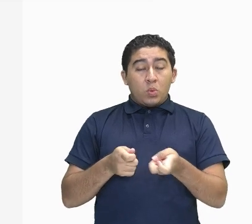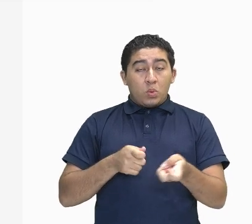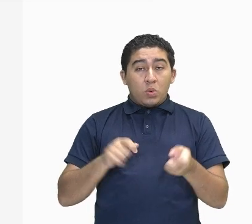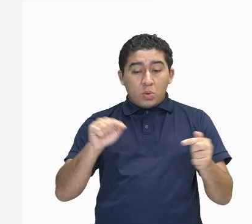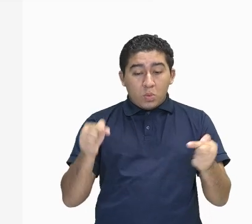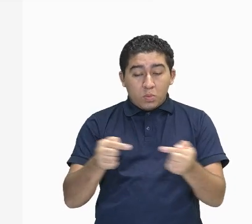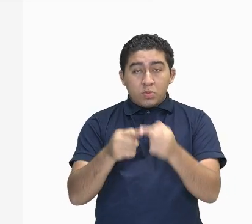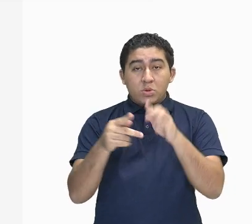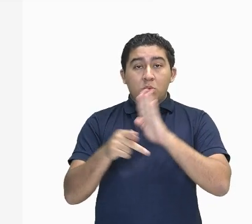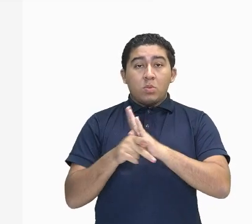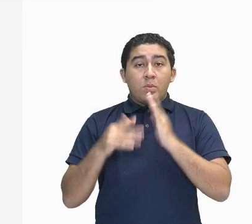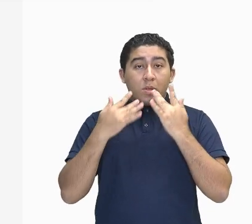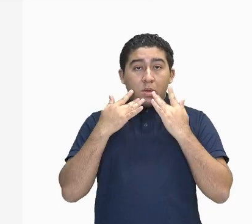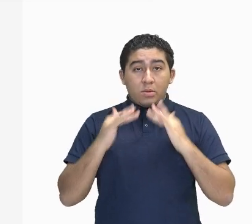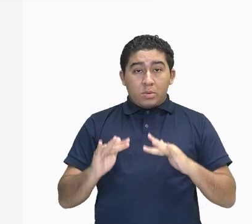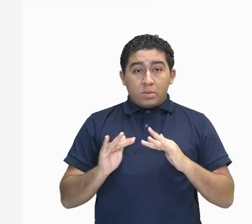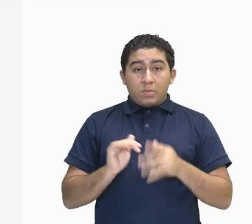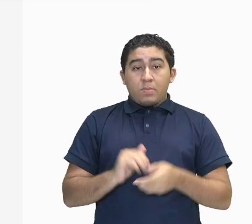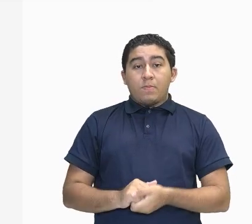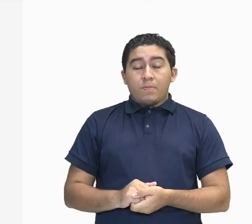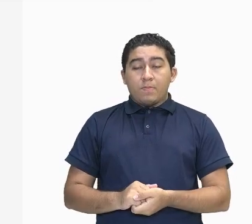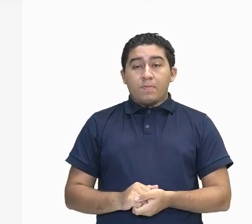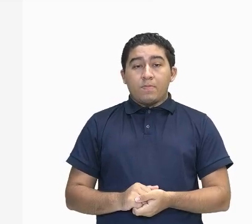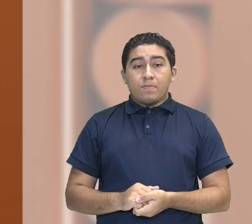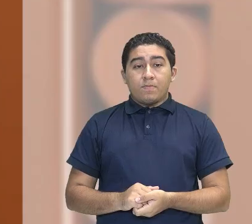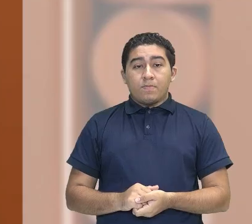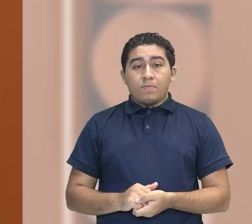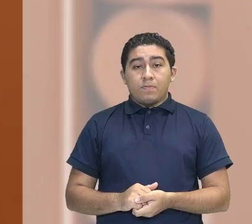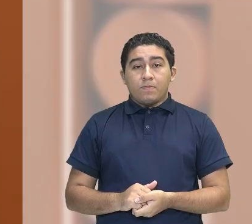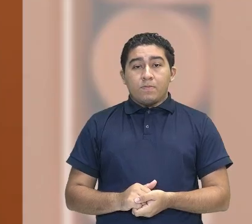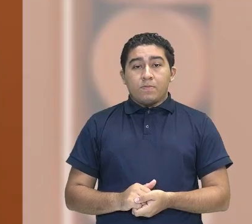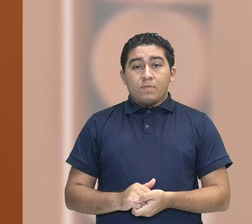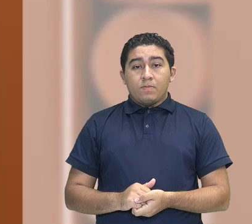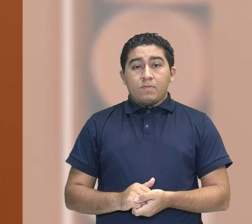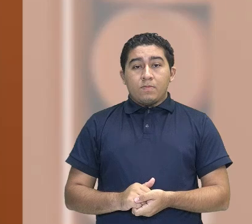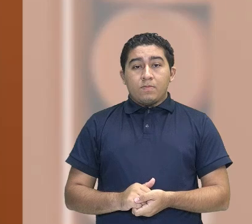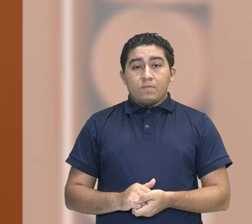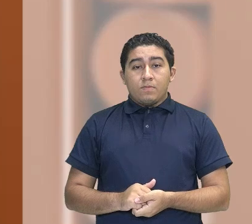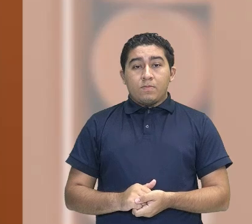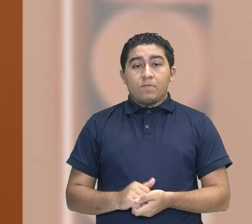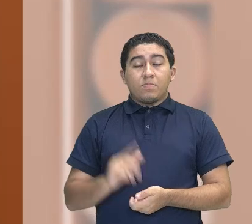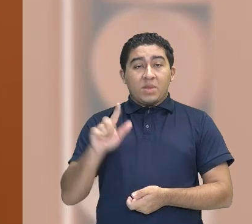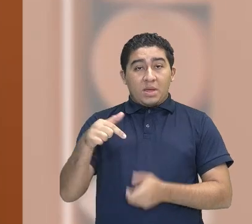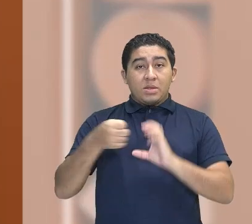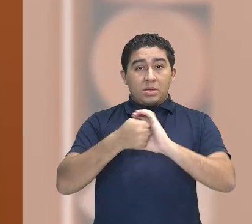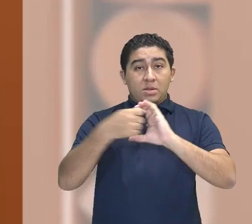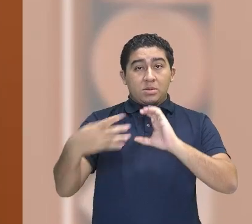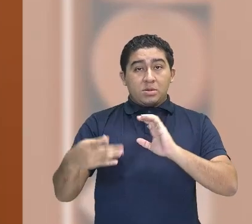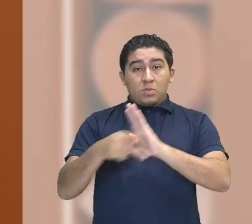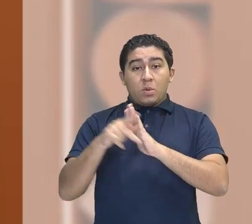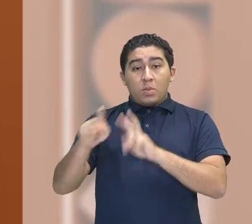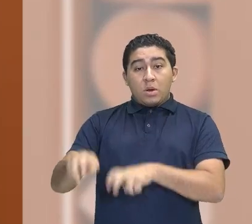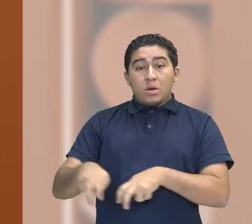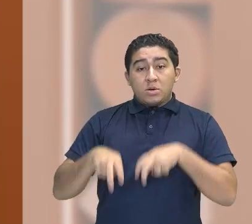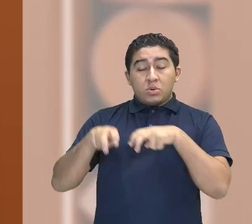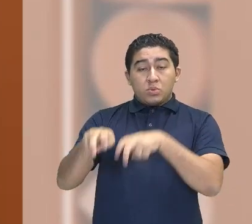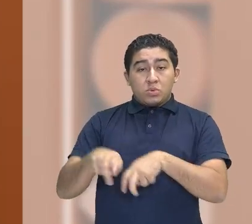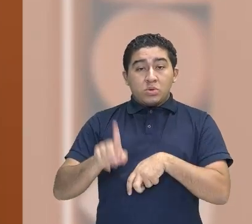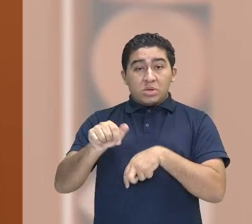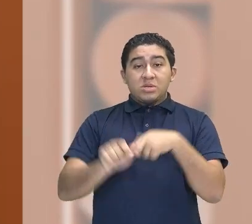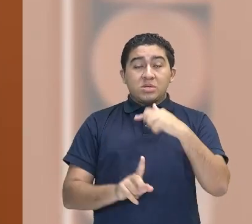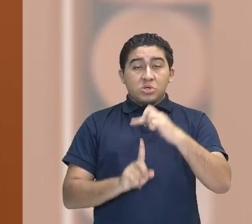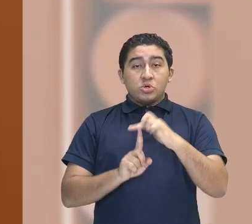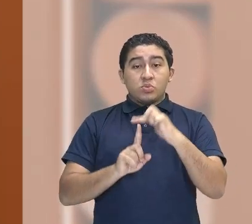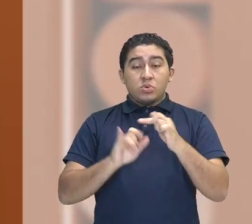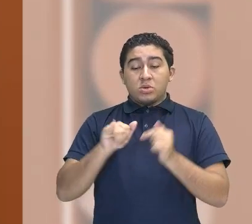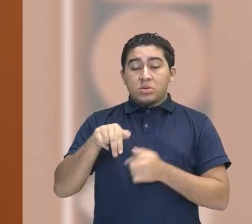a natureza, tá? Essas vão ser as características de uma agricultura itinerante. O nome já